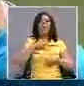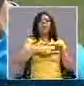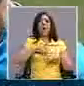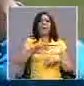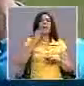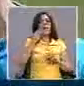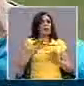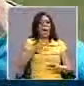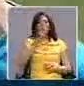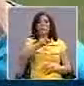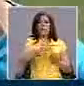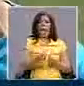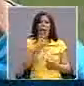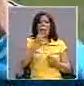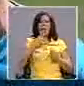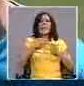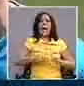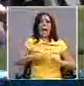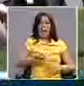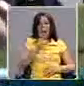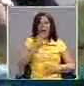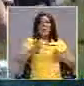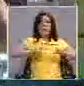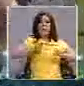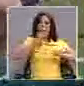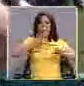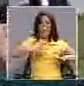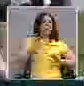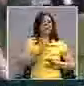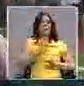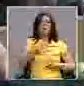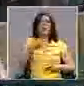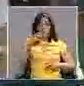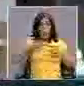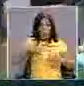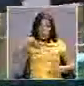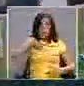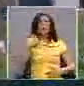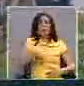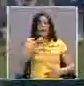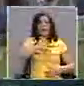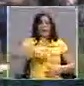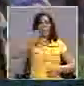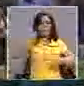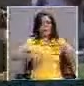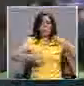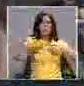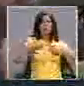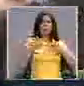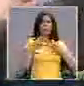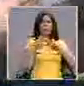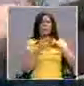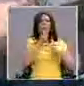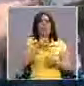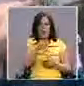sem aditivos, sem medicamentos. Todo o nosso corpo tem aquilo que nós precisamos. Vamos estabilizar esta posição,